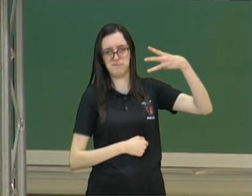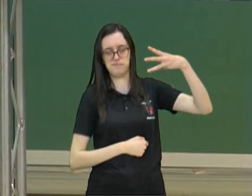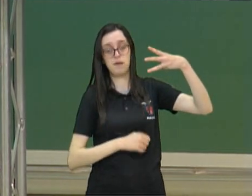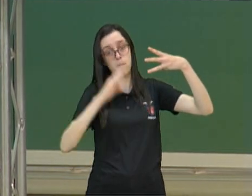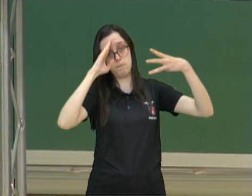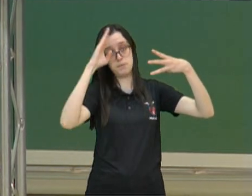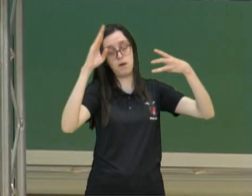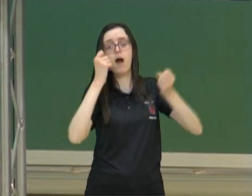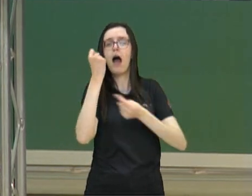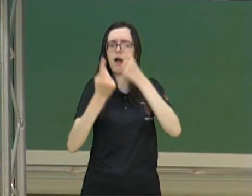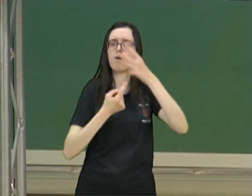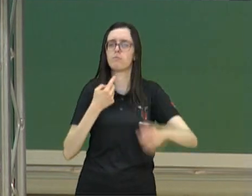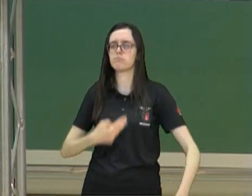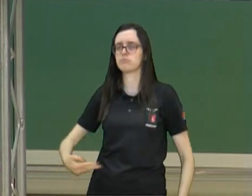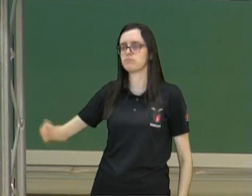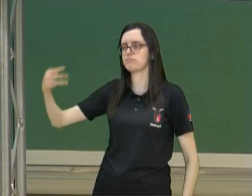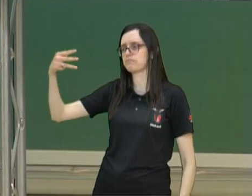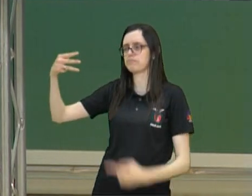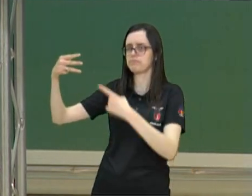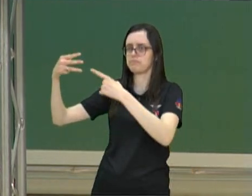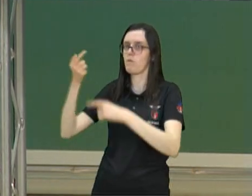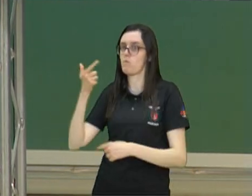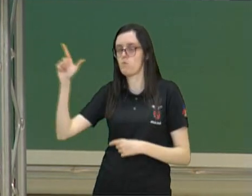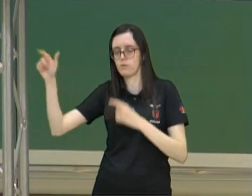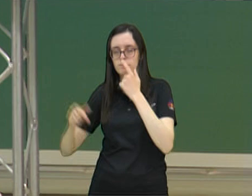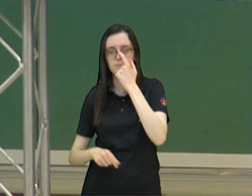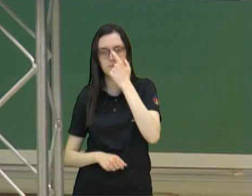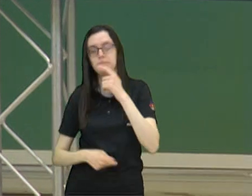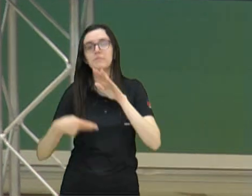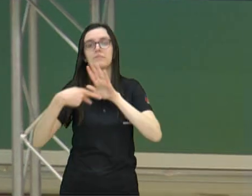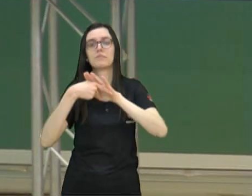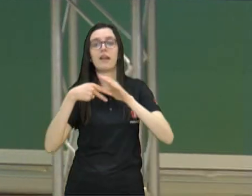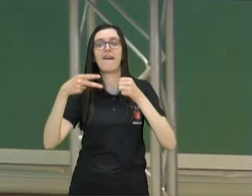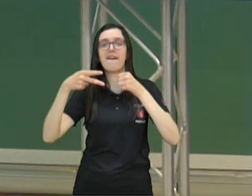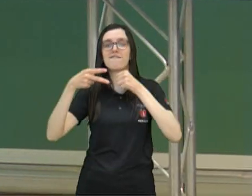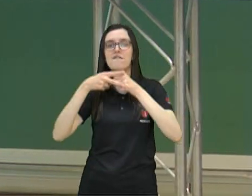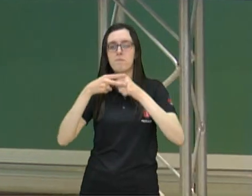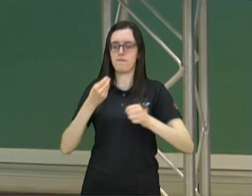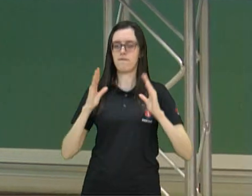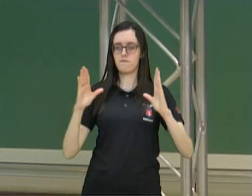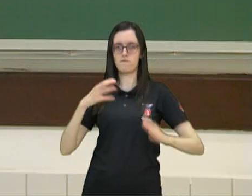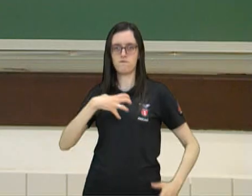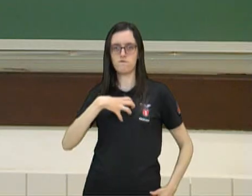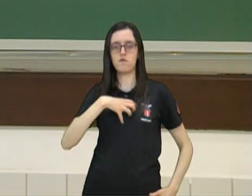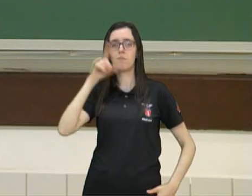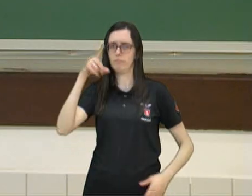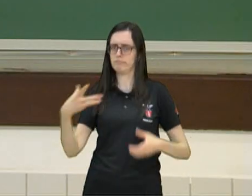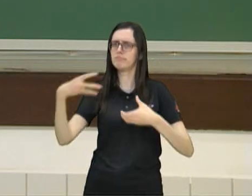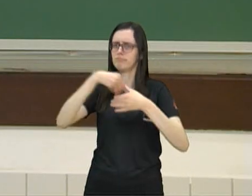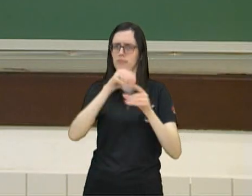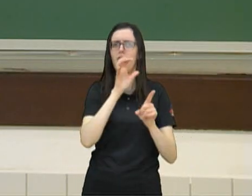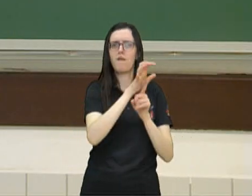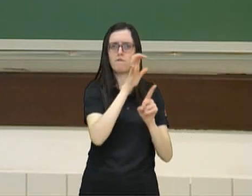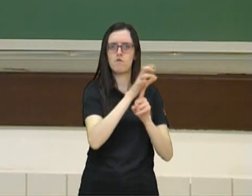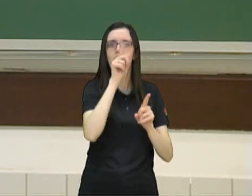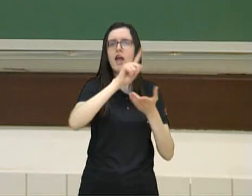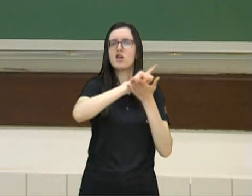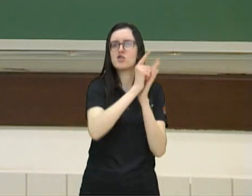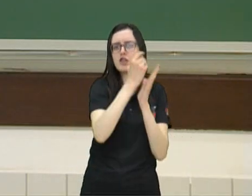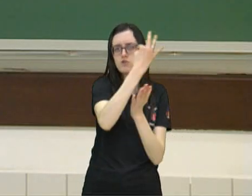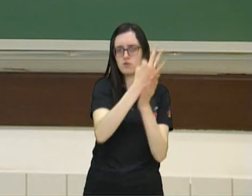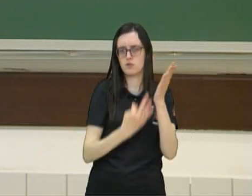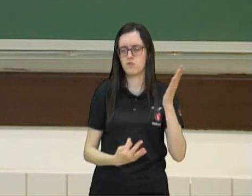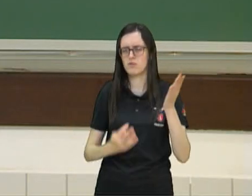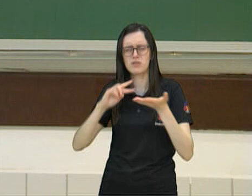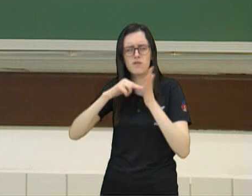principais. Alguns outros dizem isso. Os modos verbais influenciam no gênero textual. Ah, então eu preciso